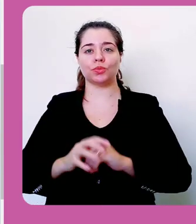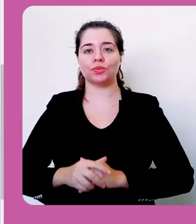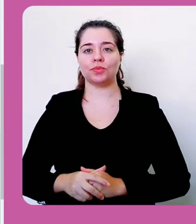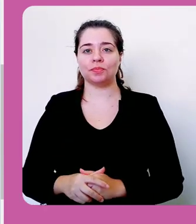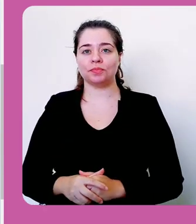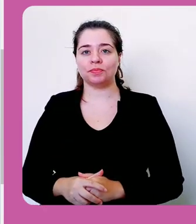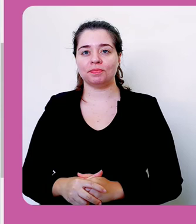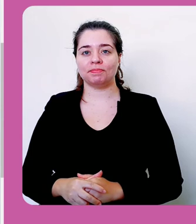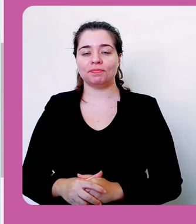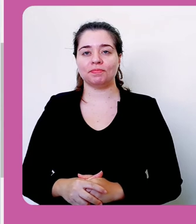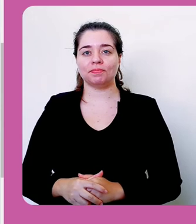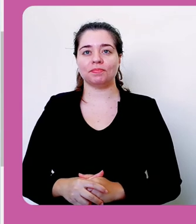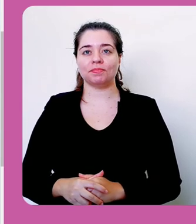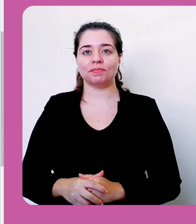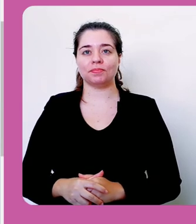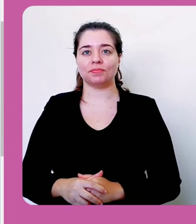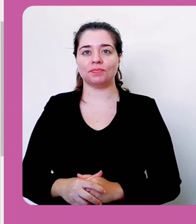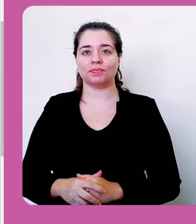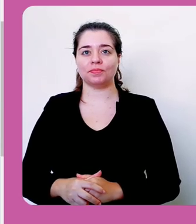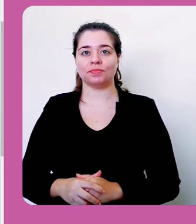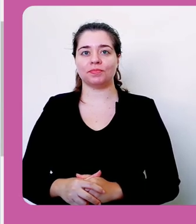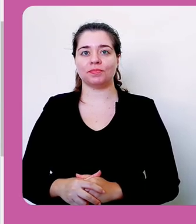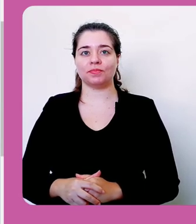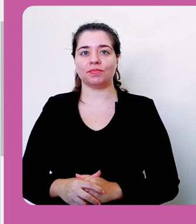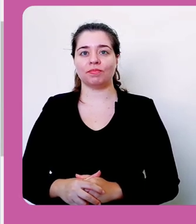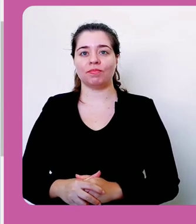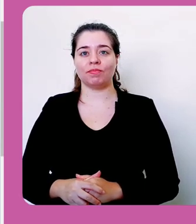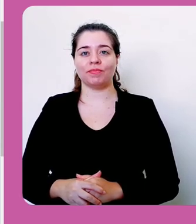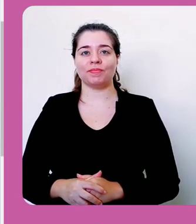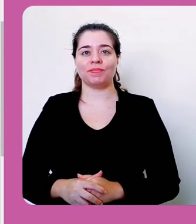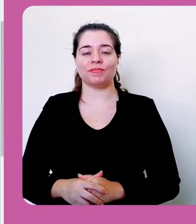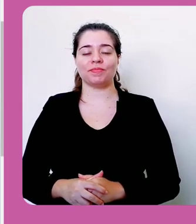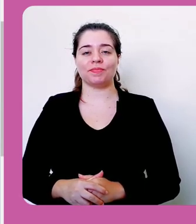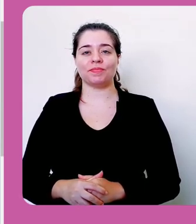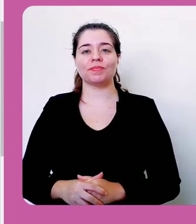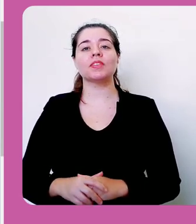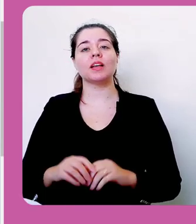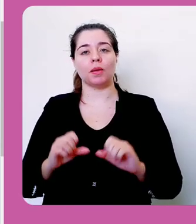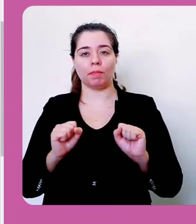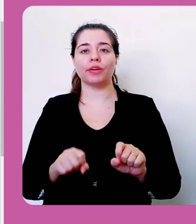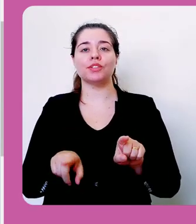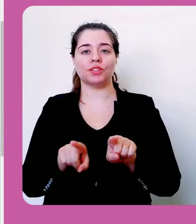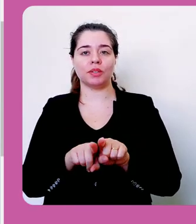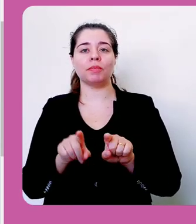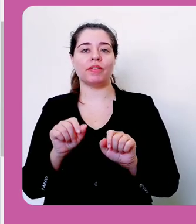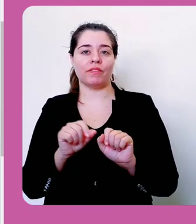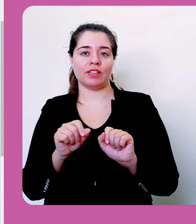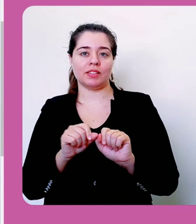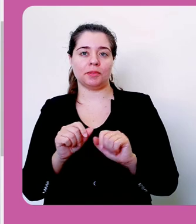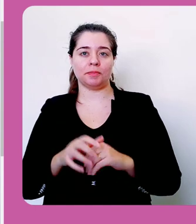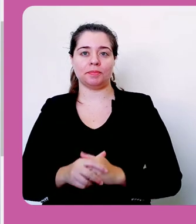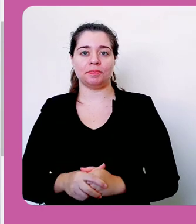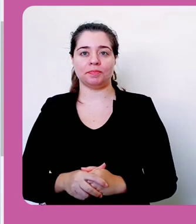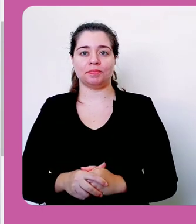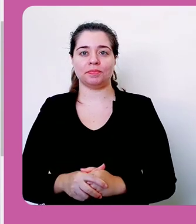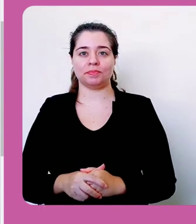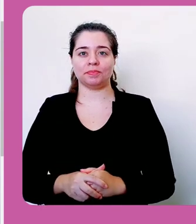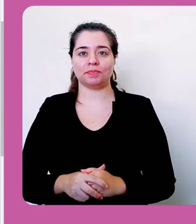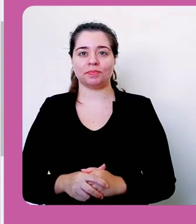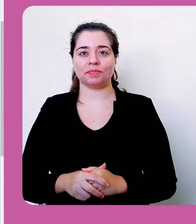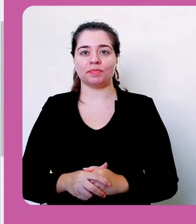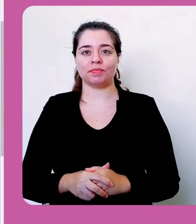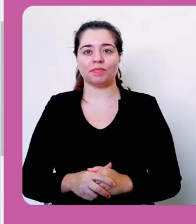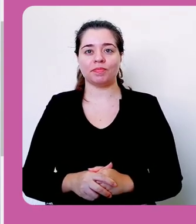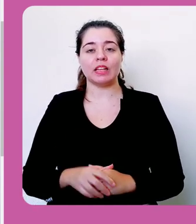Tá? Então eu posso fazer isso aqui também. Não vou fazer para não mudar essas alterações aqui. Eu vou mandar isso aqui como released